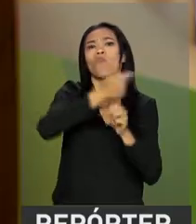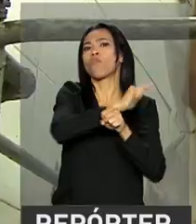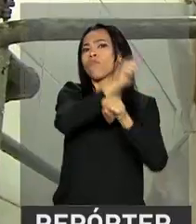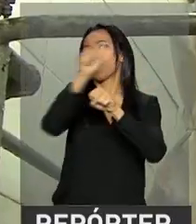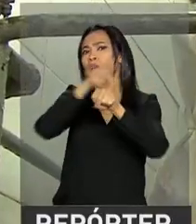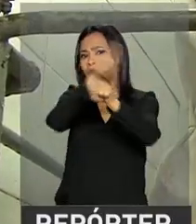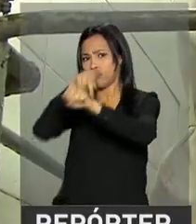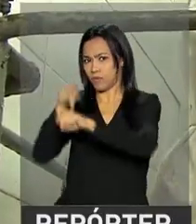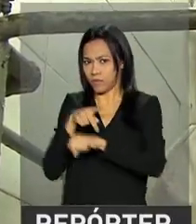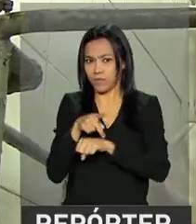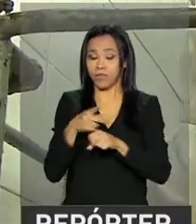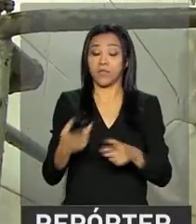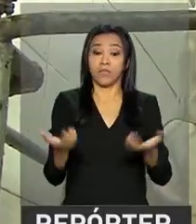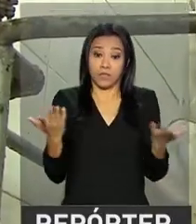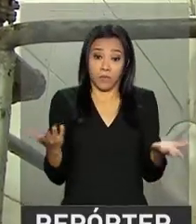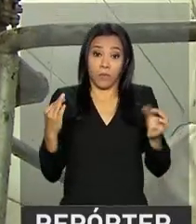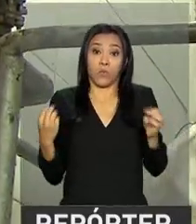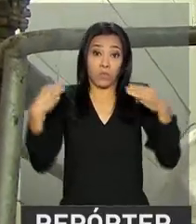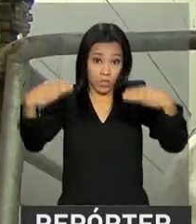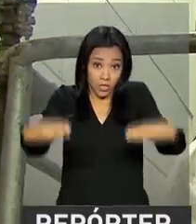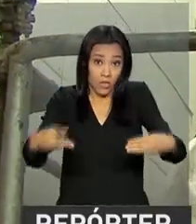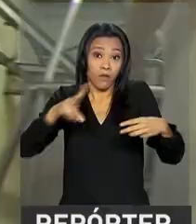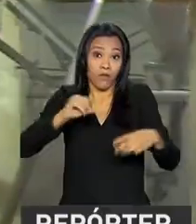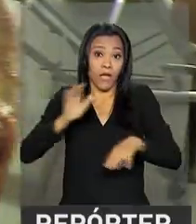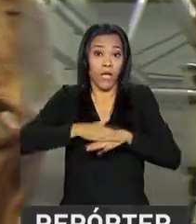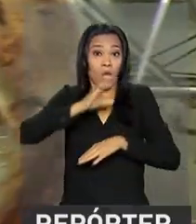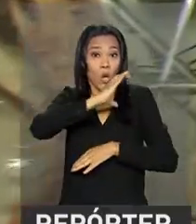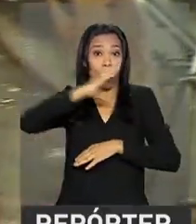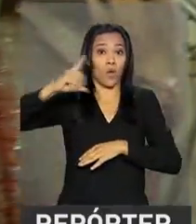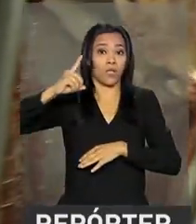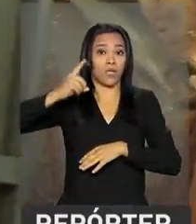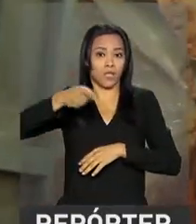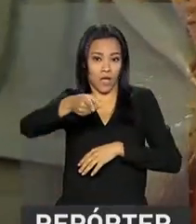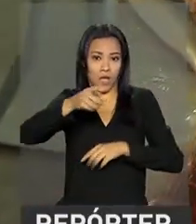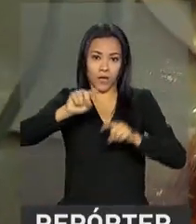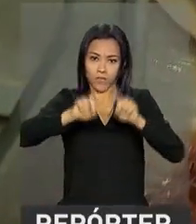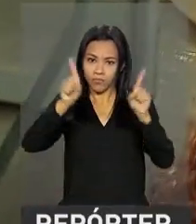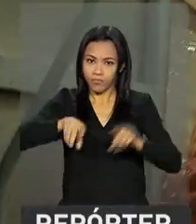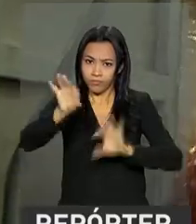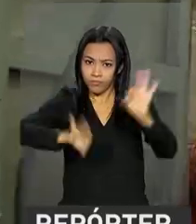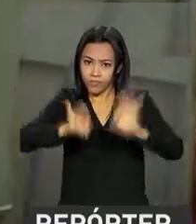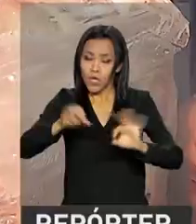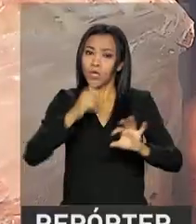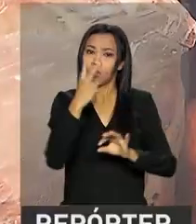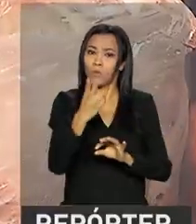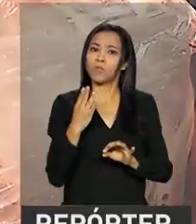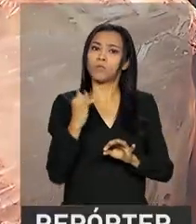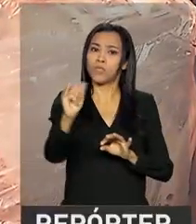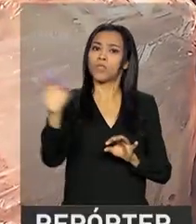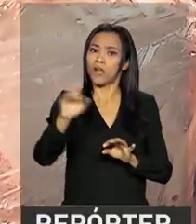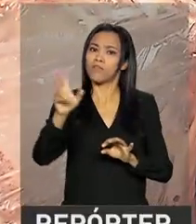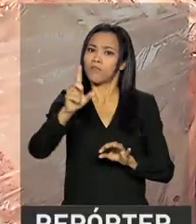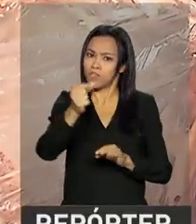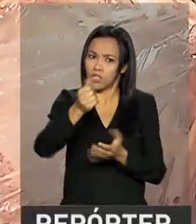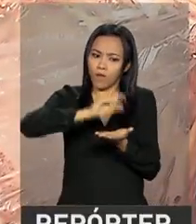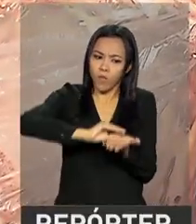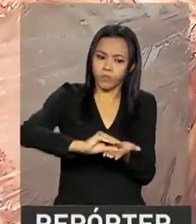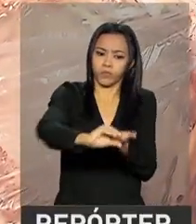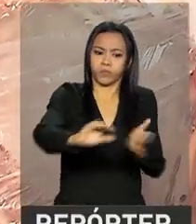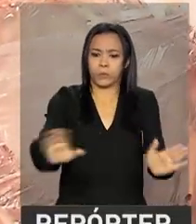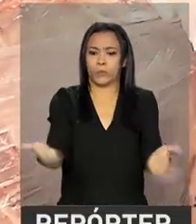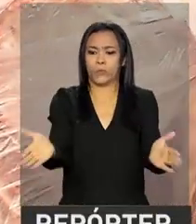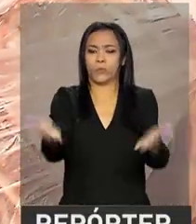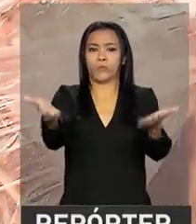países o ministério vai coordenar o plano 2 milhões de reais serão investidos ea meta é colocar todas as ações em prática